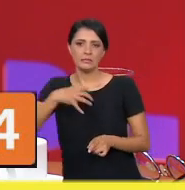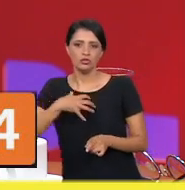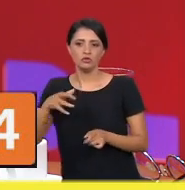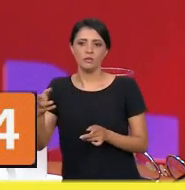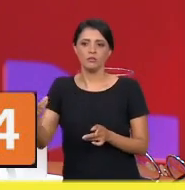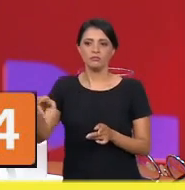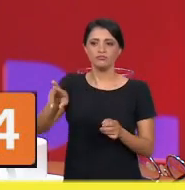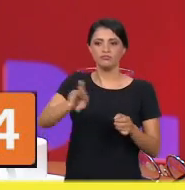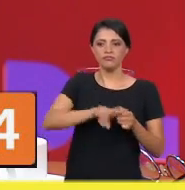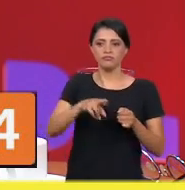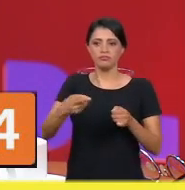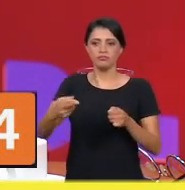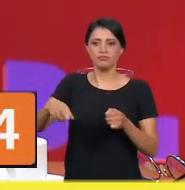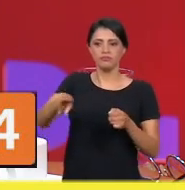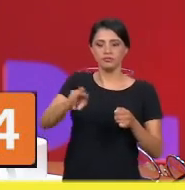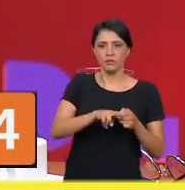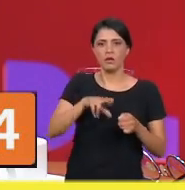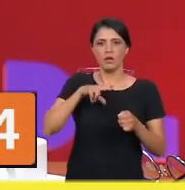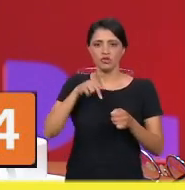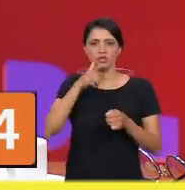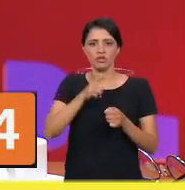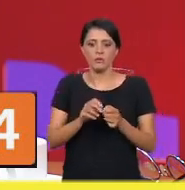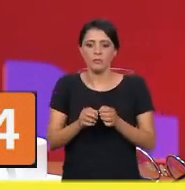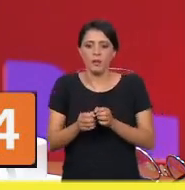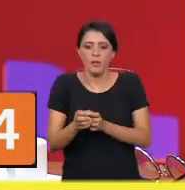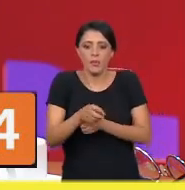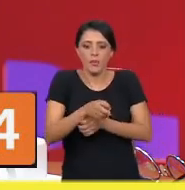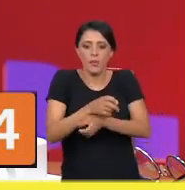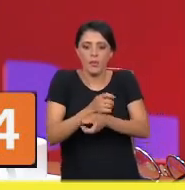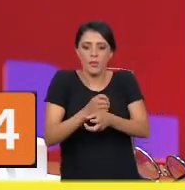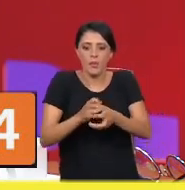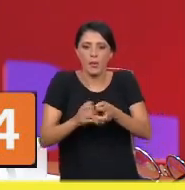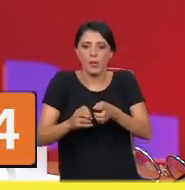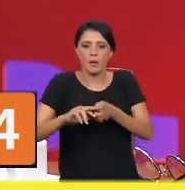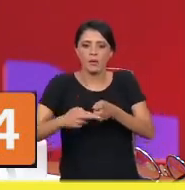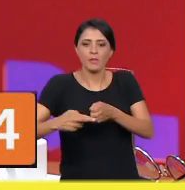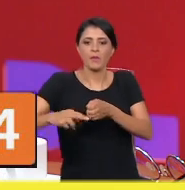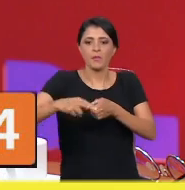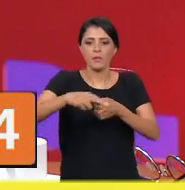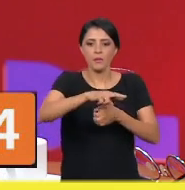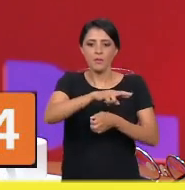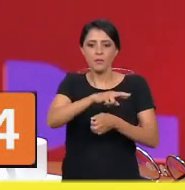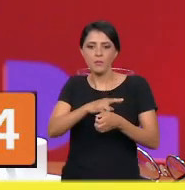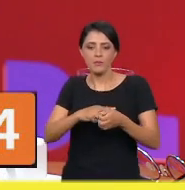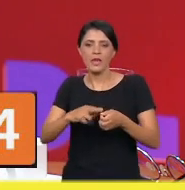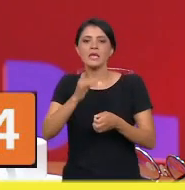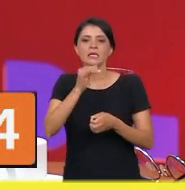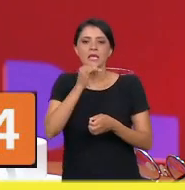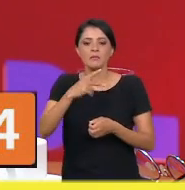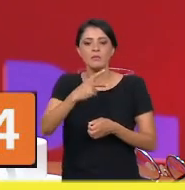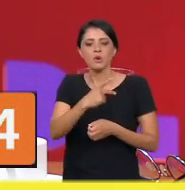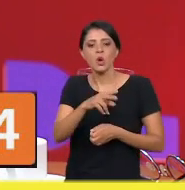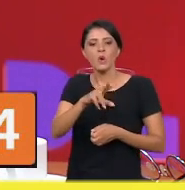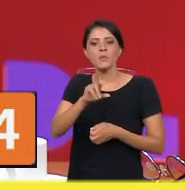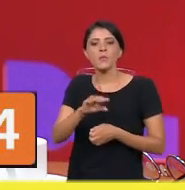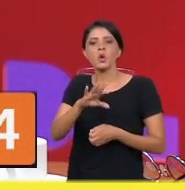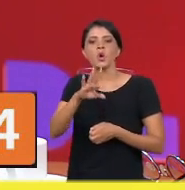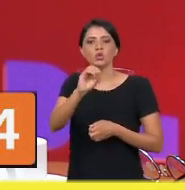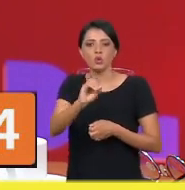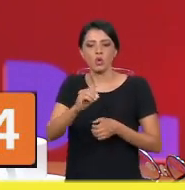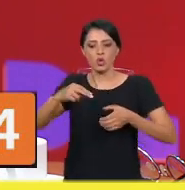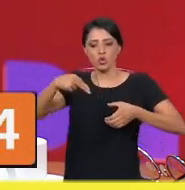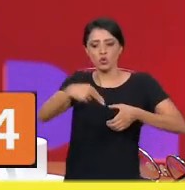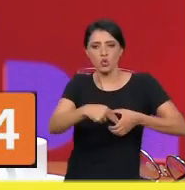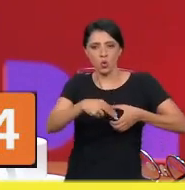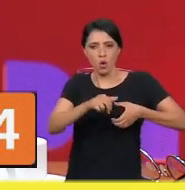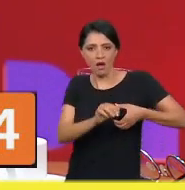vice-versa. Então, a gente tinha um plasma de partículas e radiação que quando um próton, por exemplo, que é o núcleo do átomo, ele